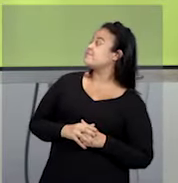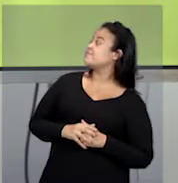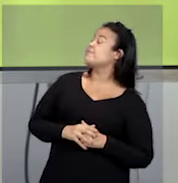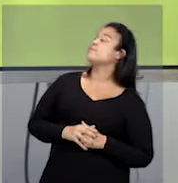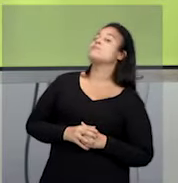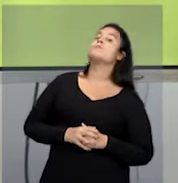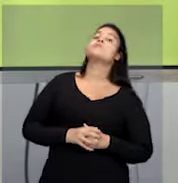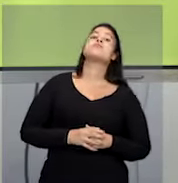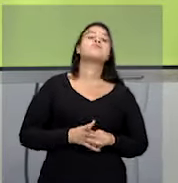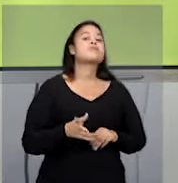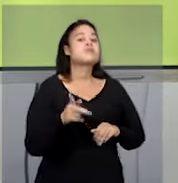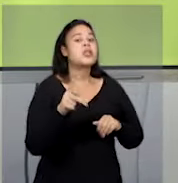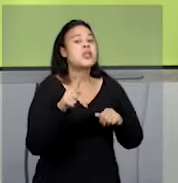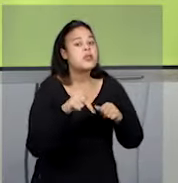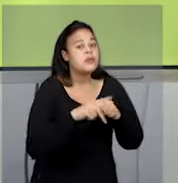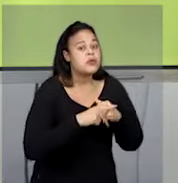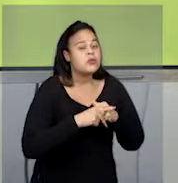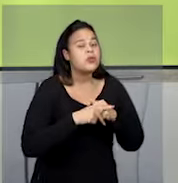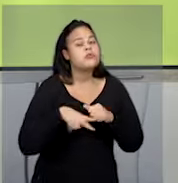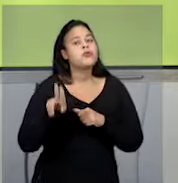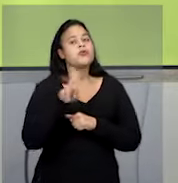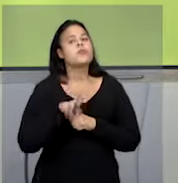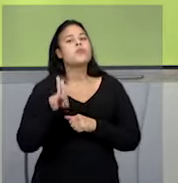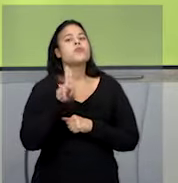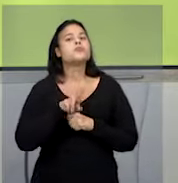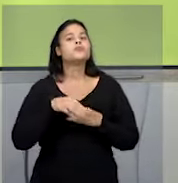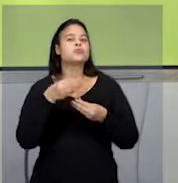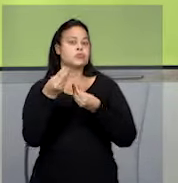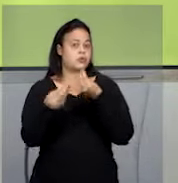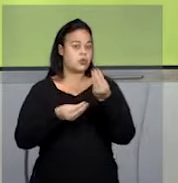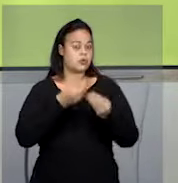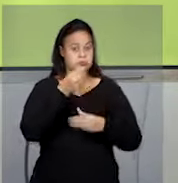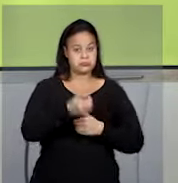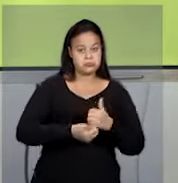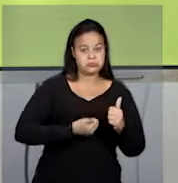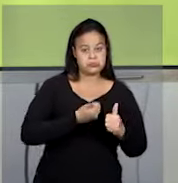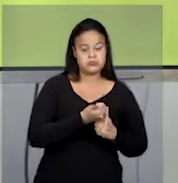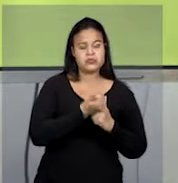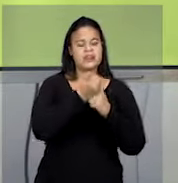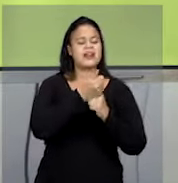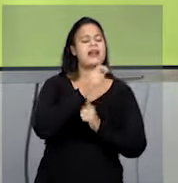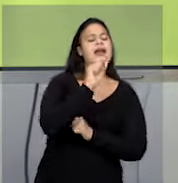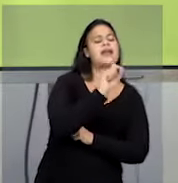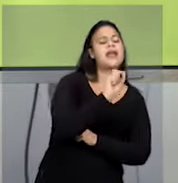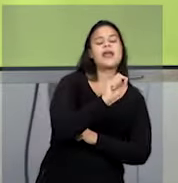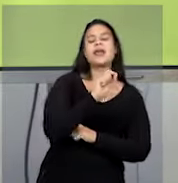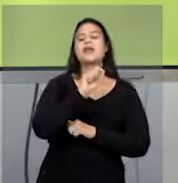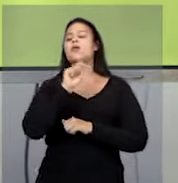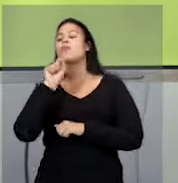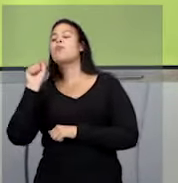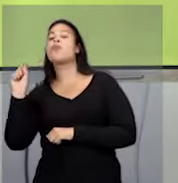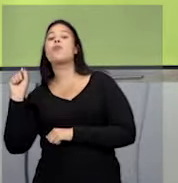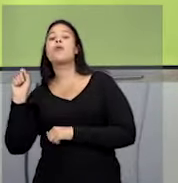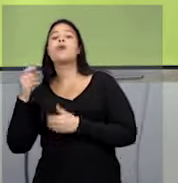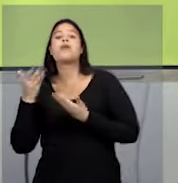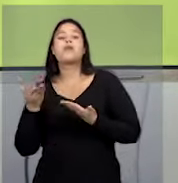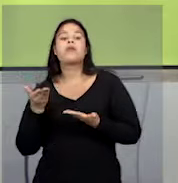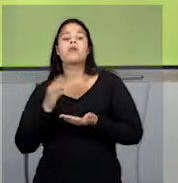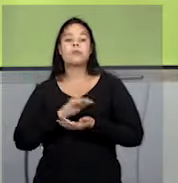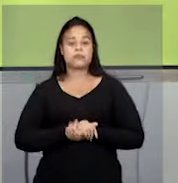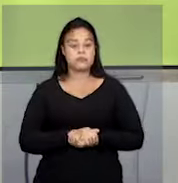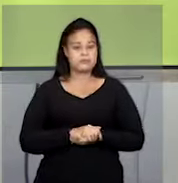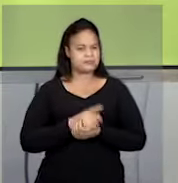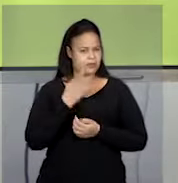Os pronomes vão ter qual função? Se ele vai substituir quem e o que. Vamos ver um trecho de